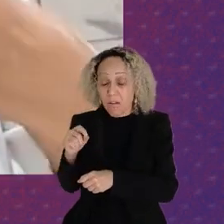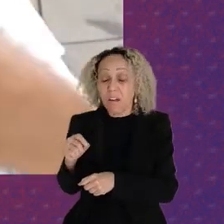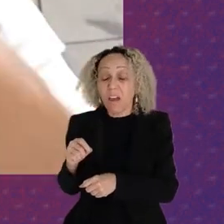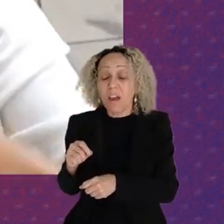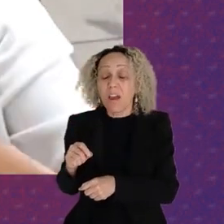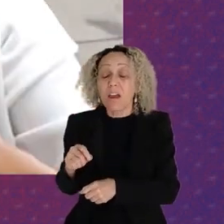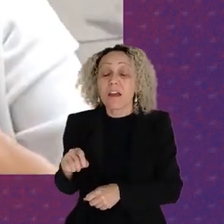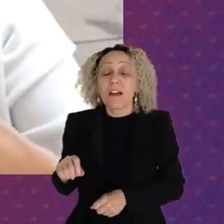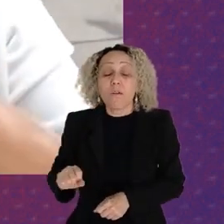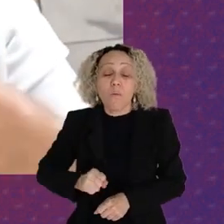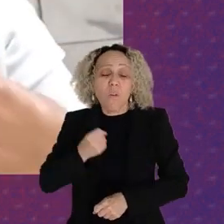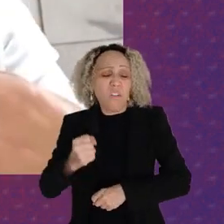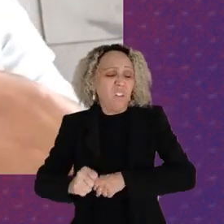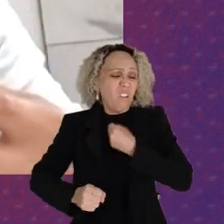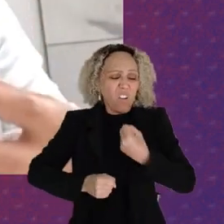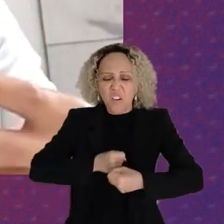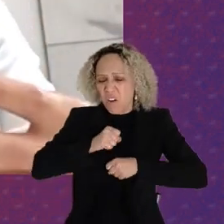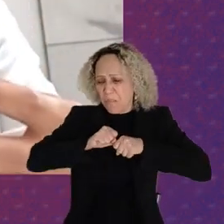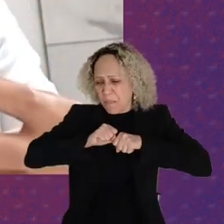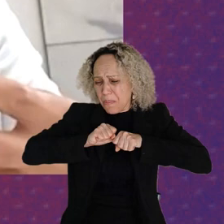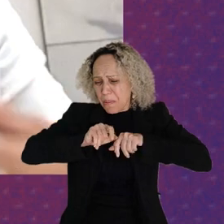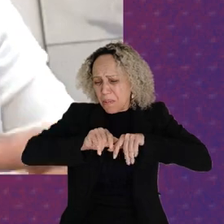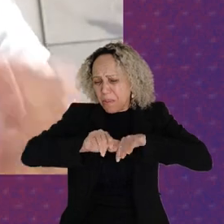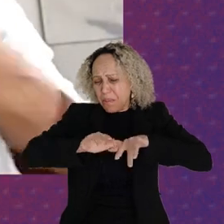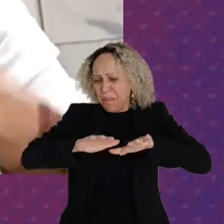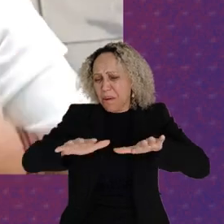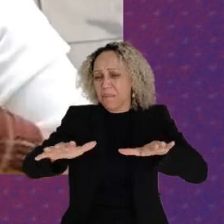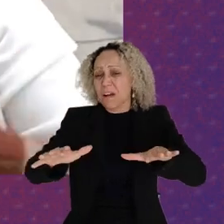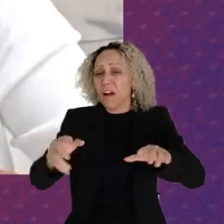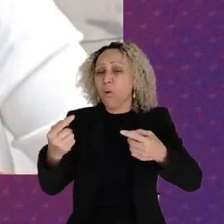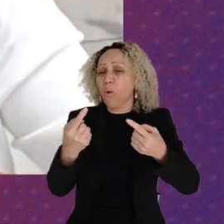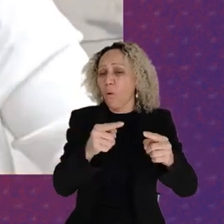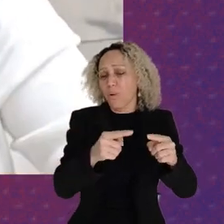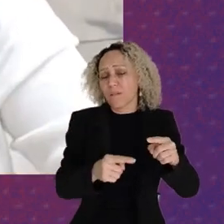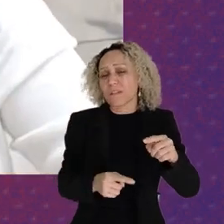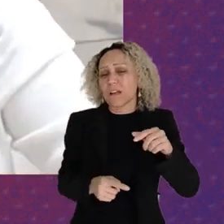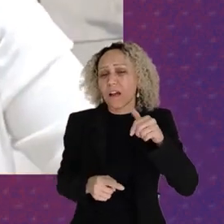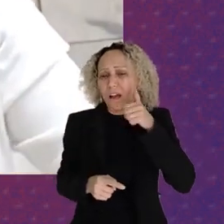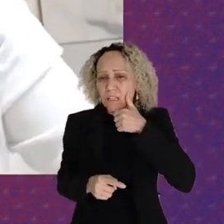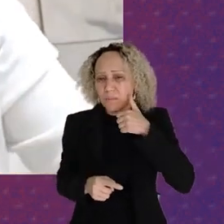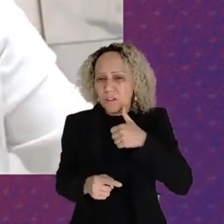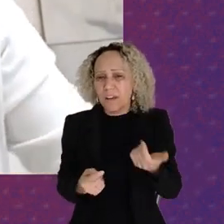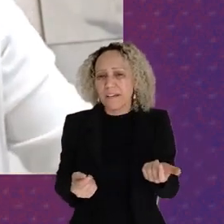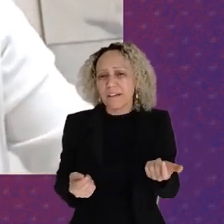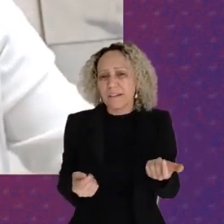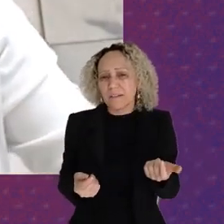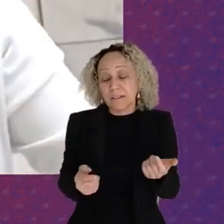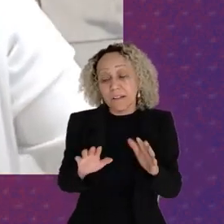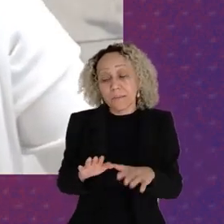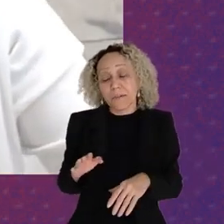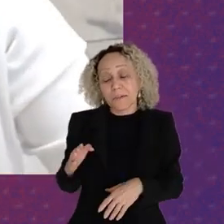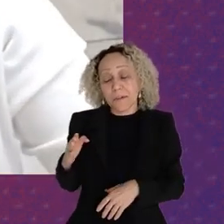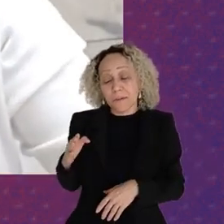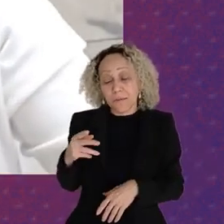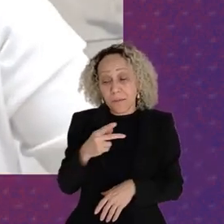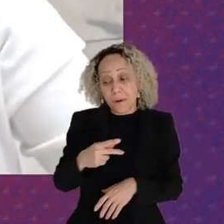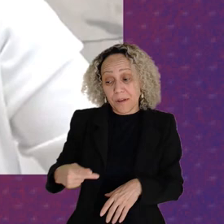foi feito por representantes de Estado, né, como o presidente anterior,